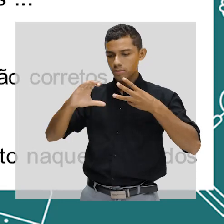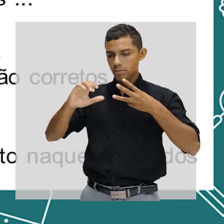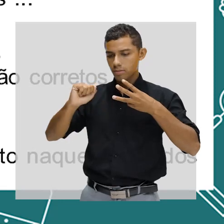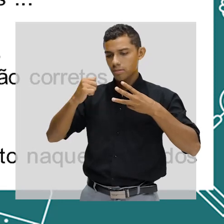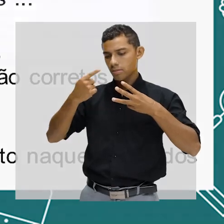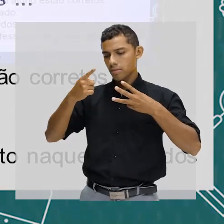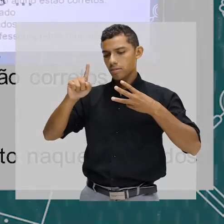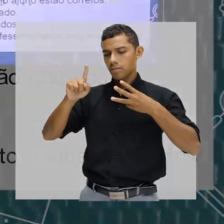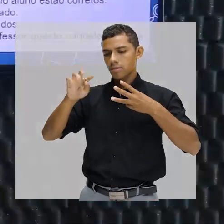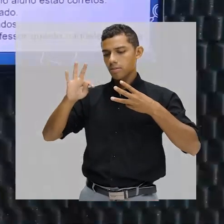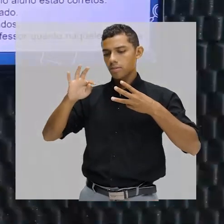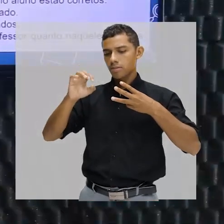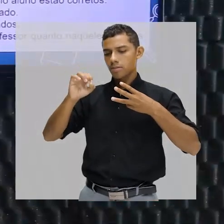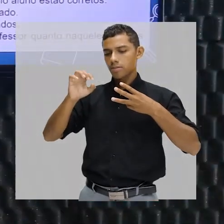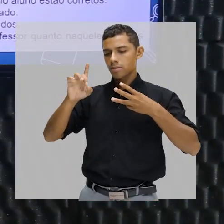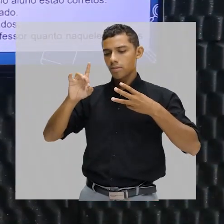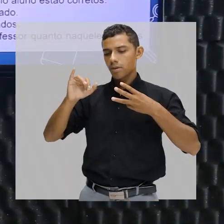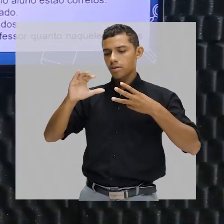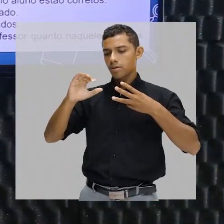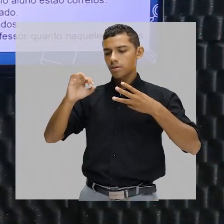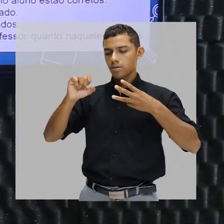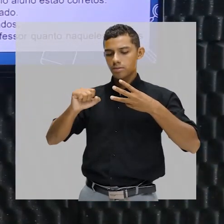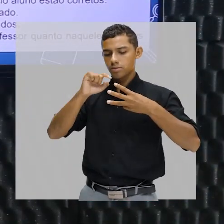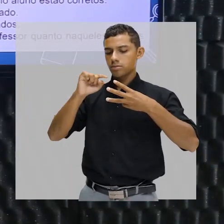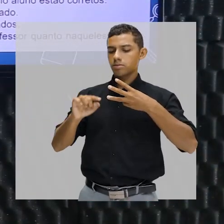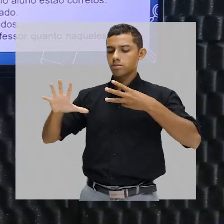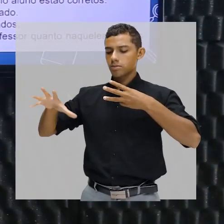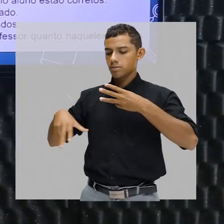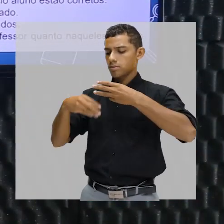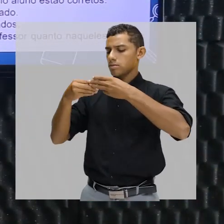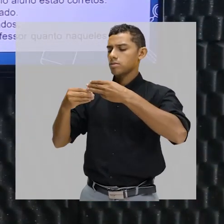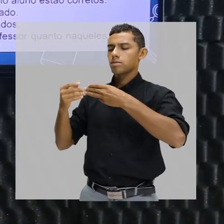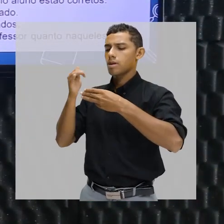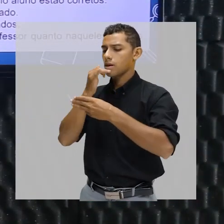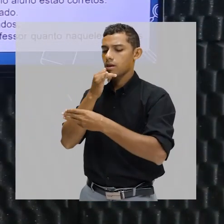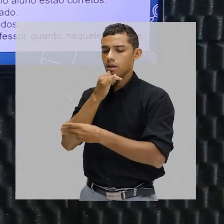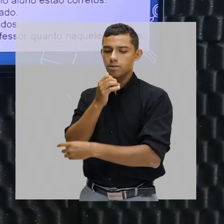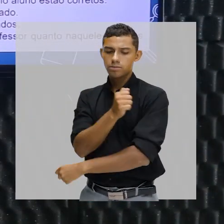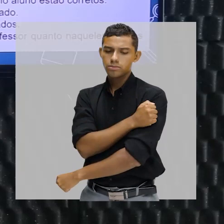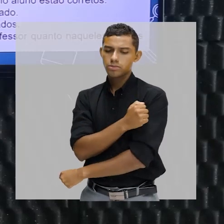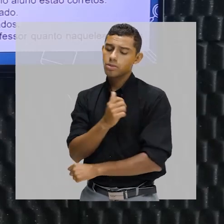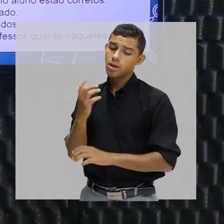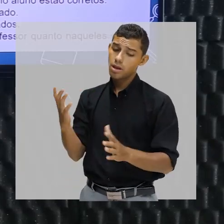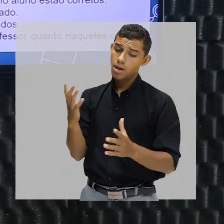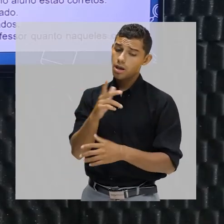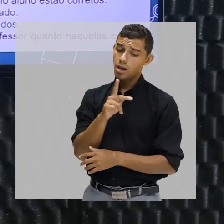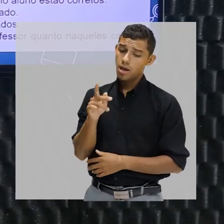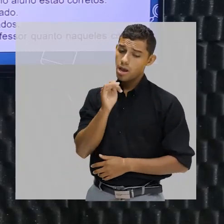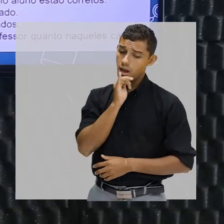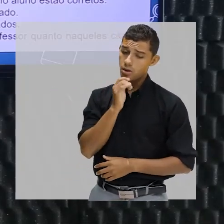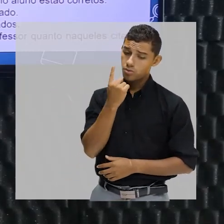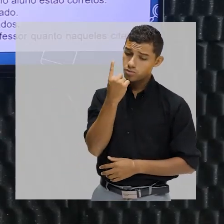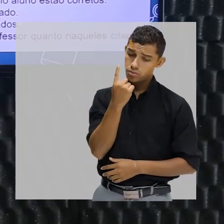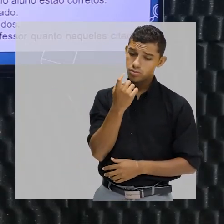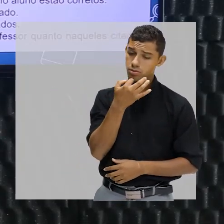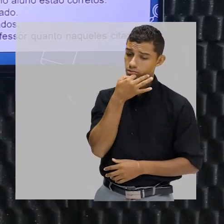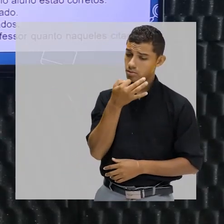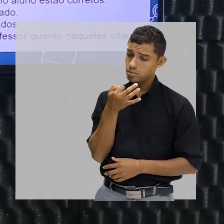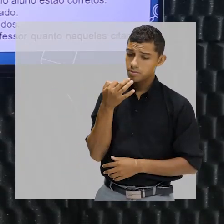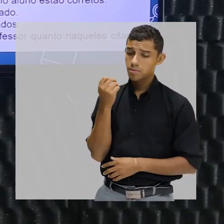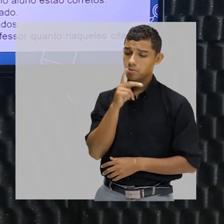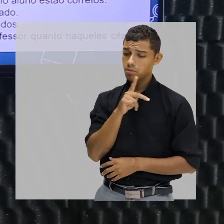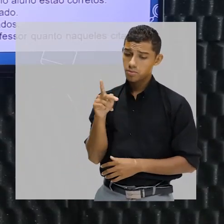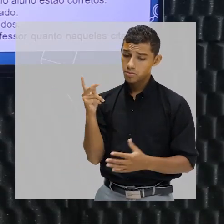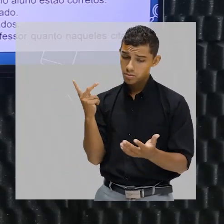Pode-se afirmar que, letra A, pelo menos um exemplo citado pelo professor está errado? Letra